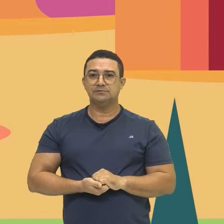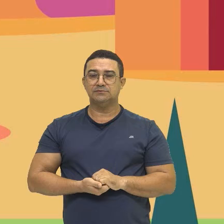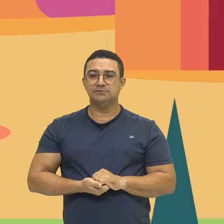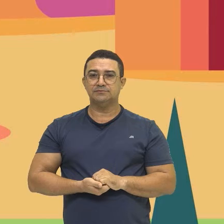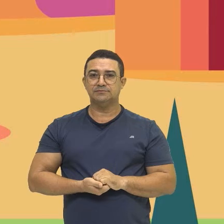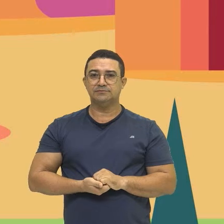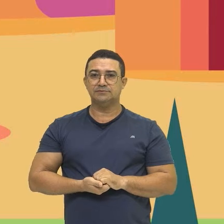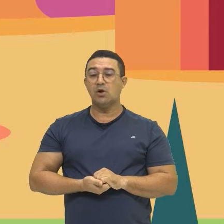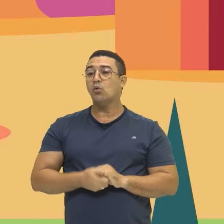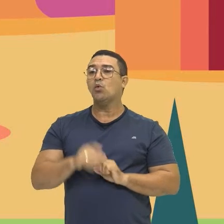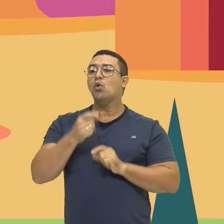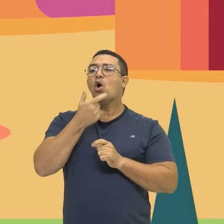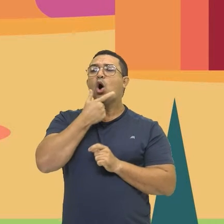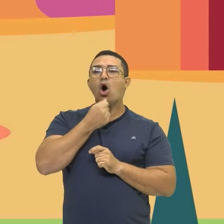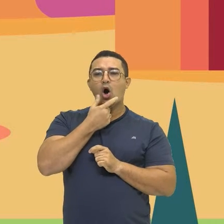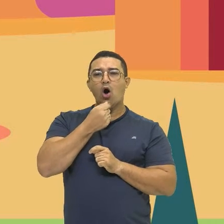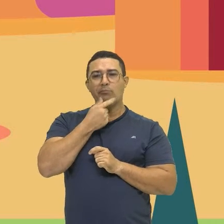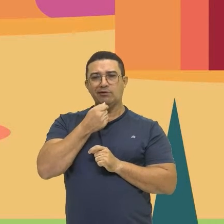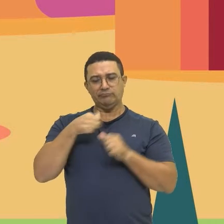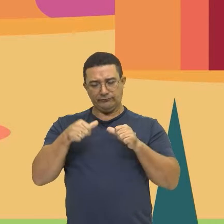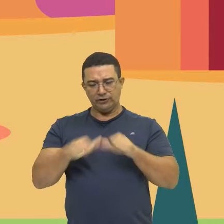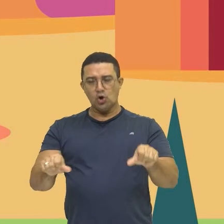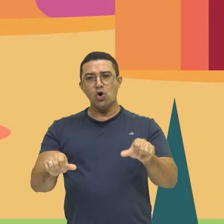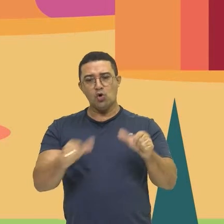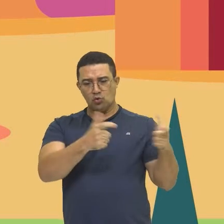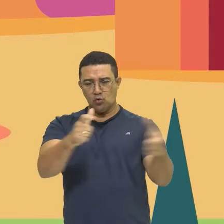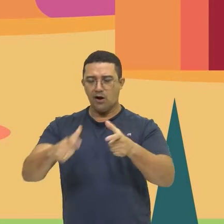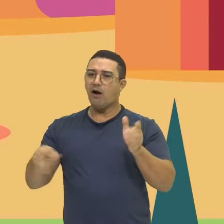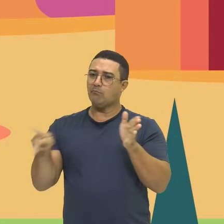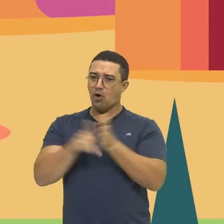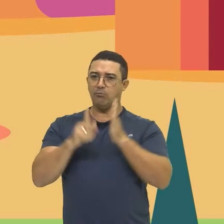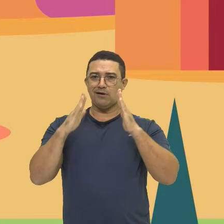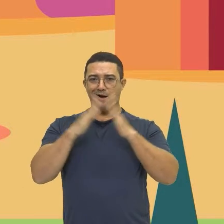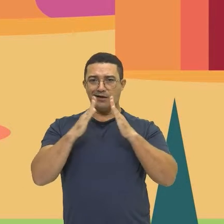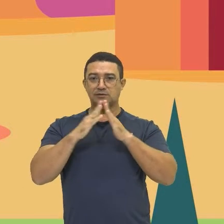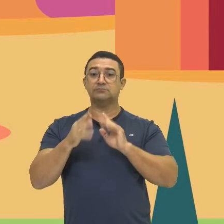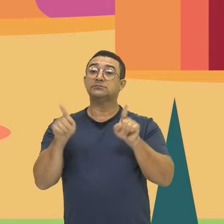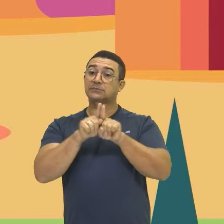mais? Agricultores. Outra característica,